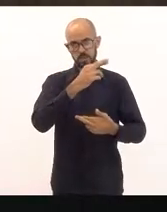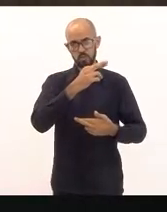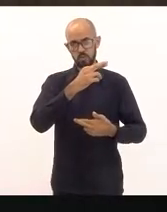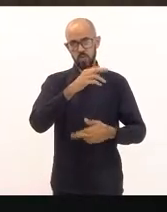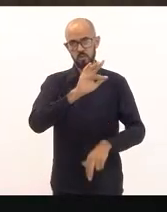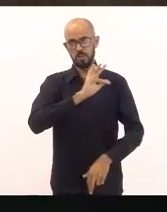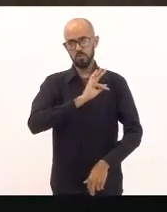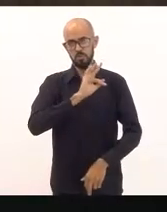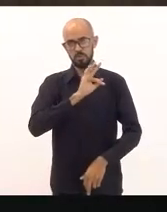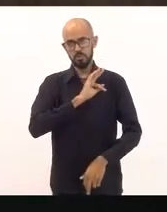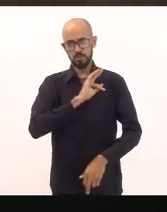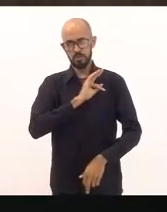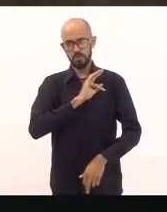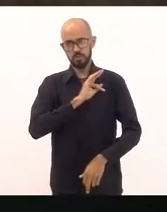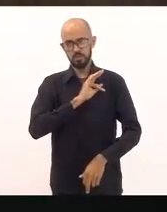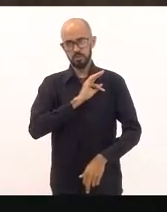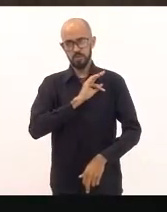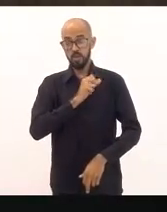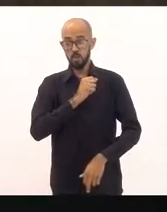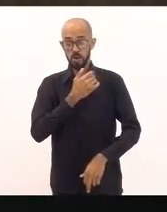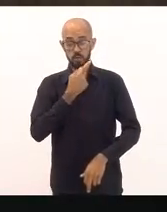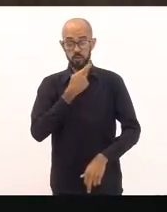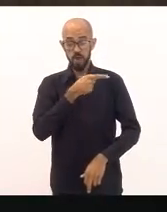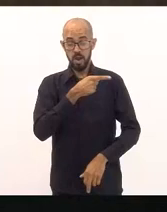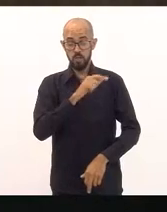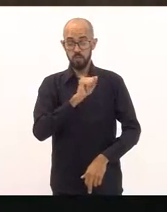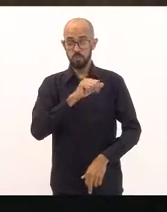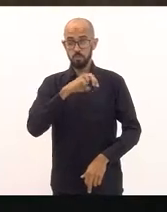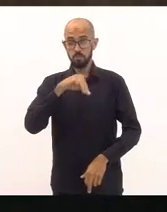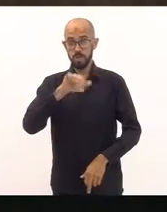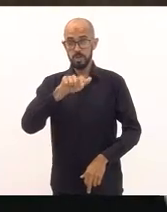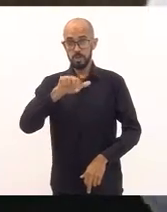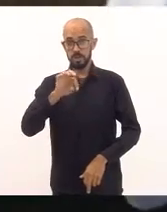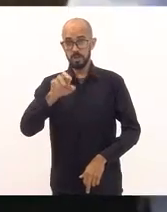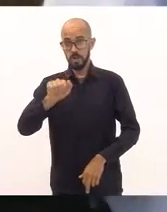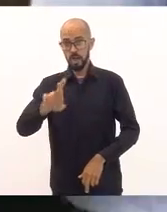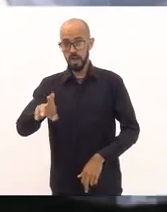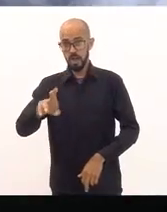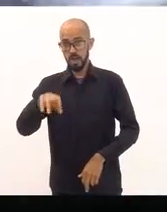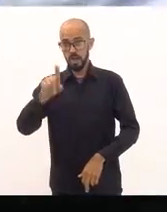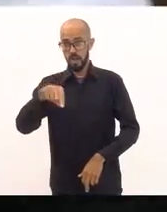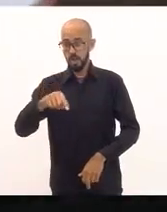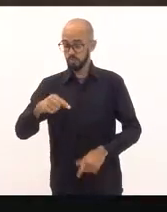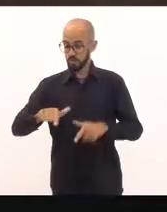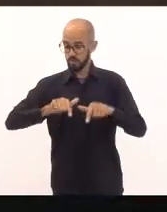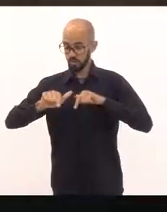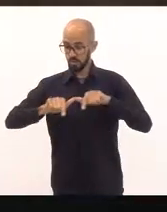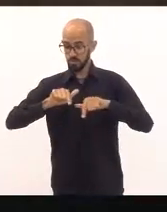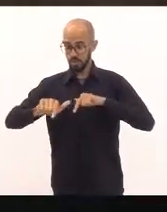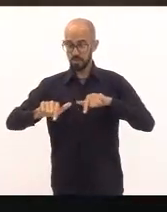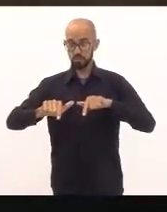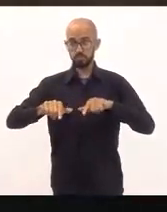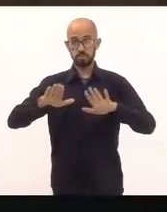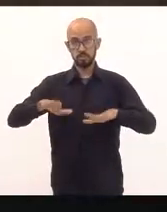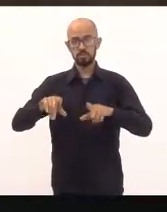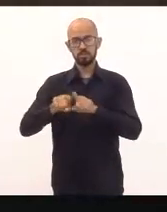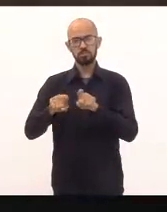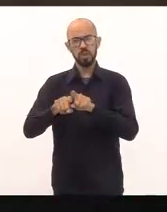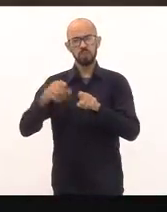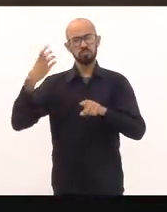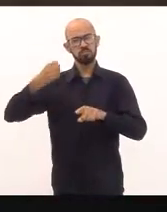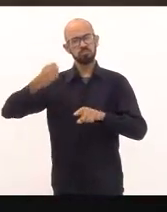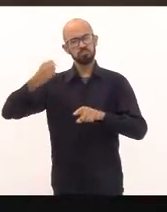quando falo militares, quero me referir, né, aos ativos, aos veteranos, aos pensionistas e aos